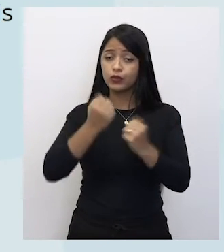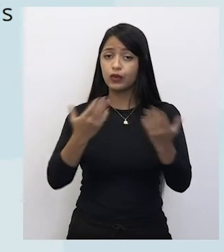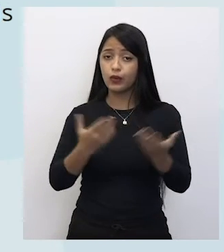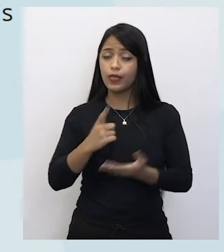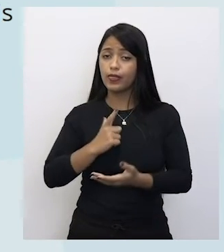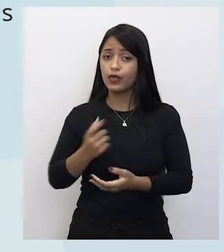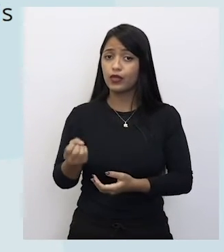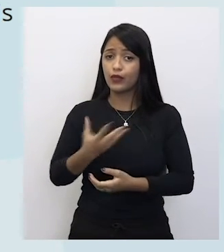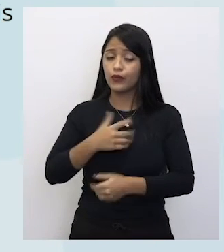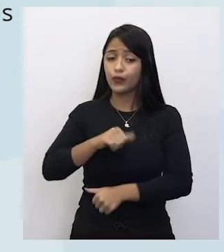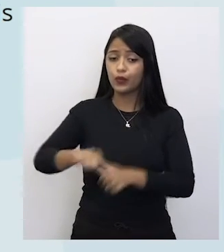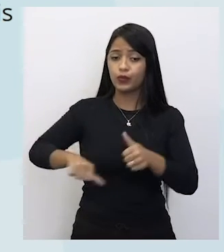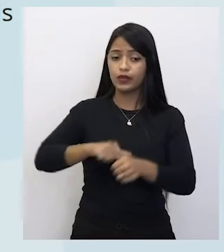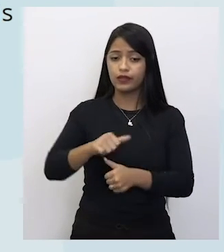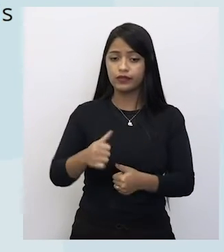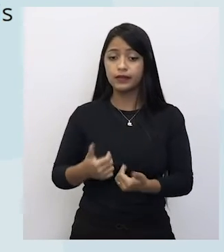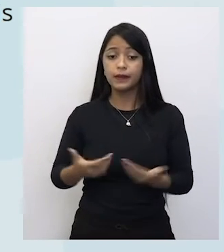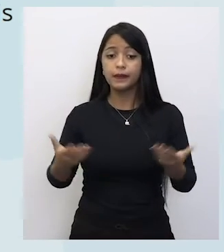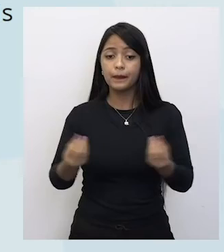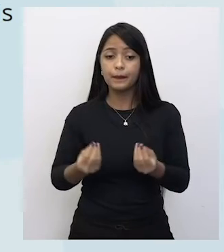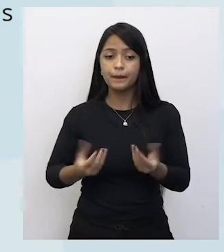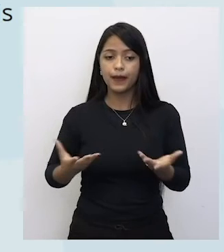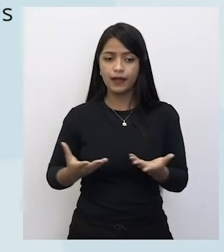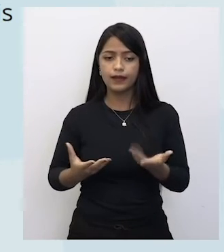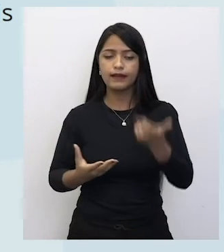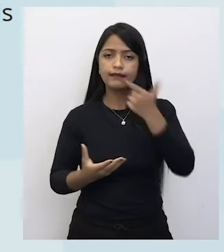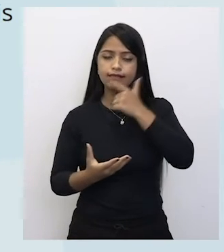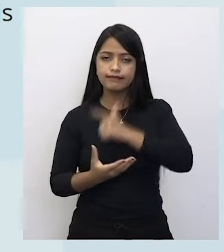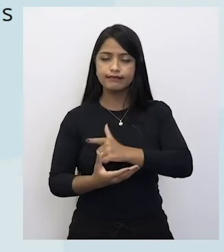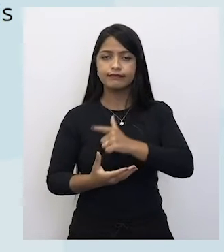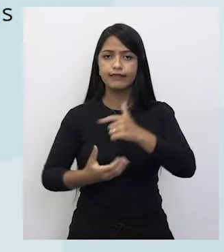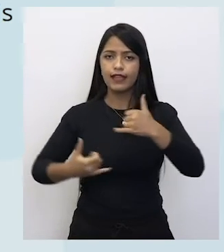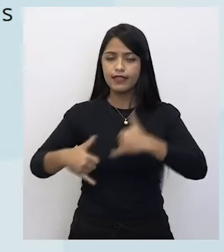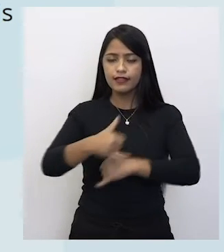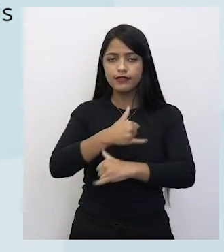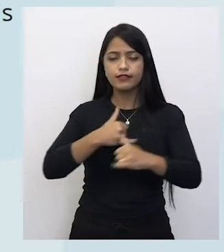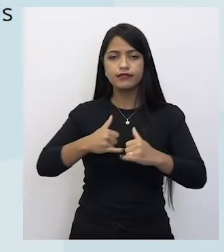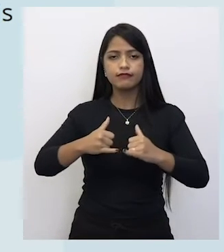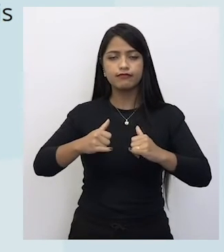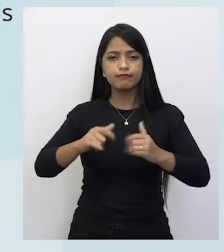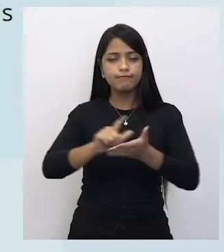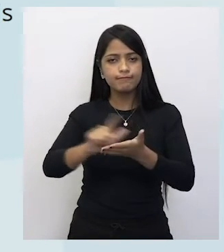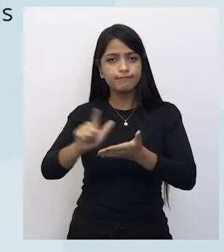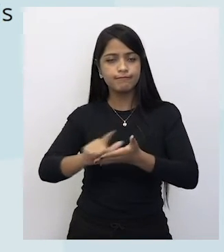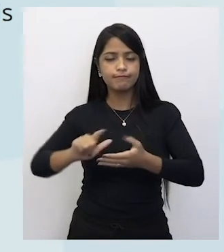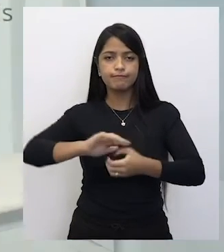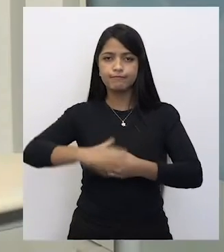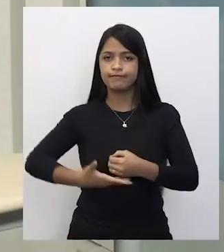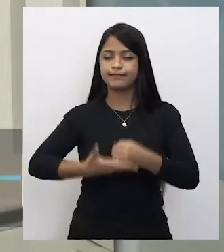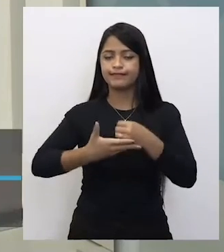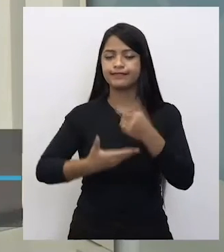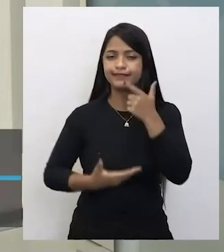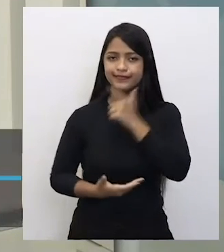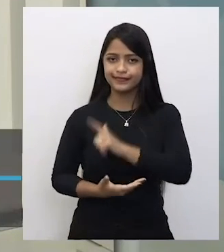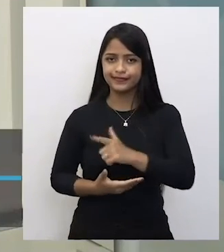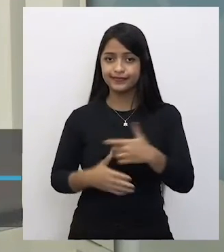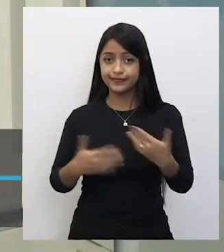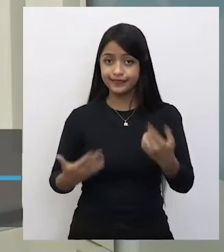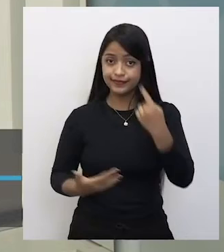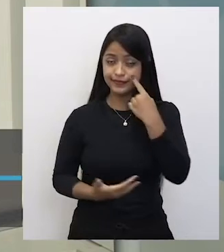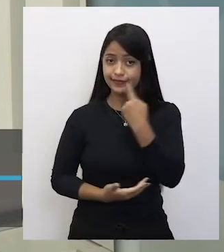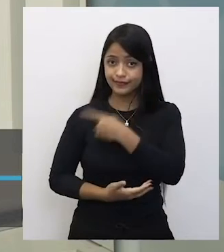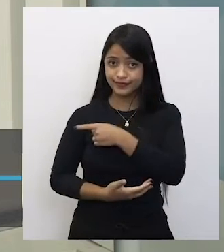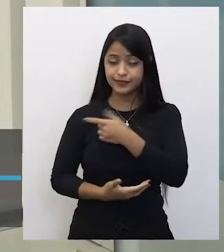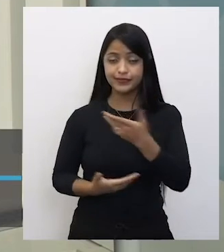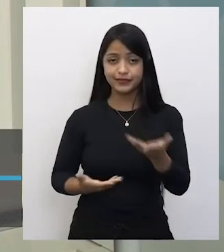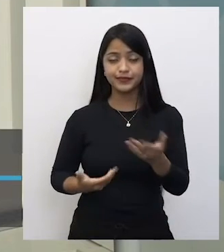para dirigir o sistema de energia para algo mais limpo e sustentável. Então, olha só, a gente